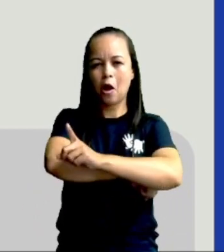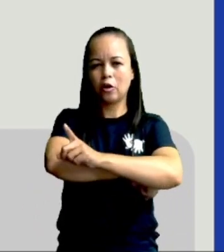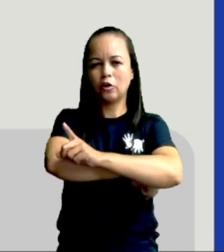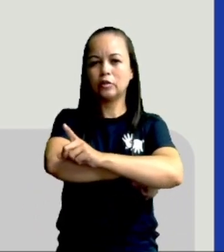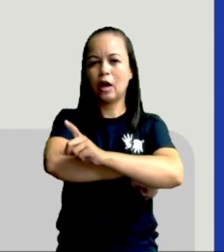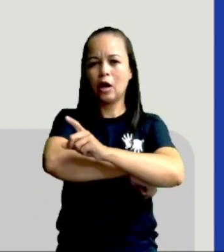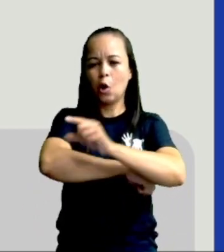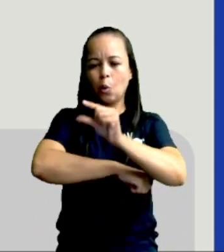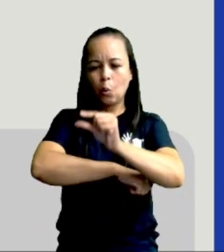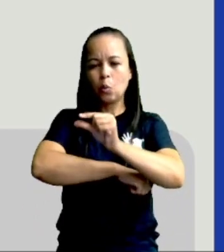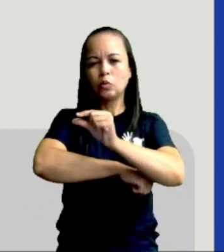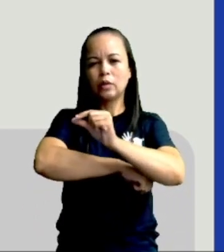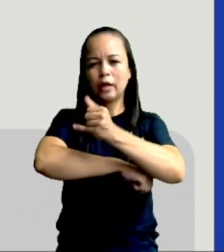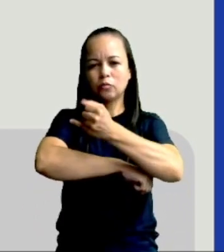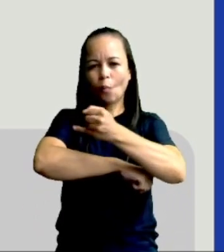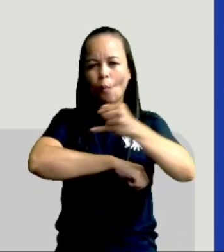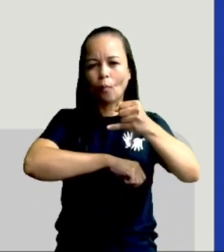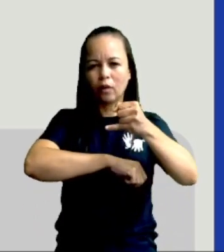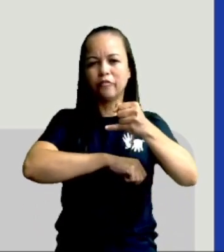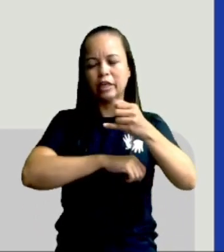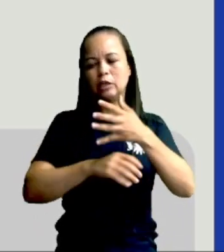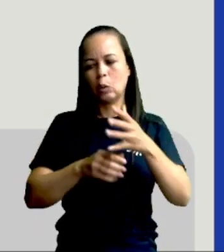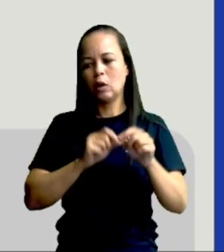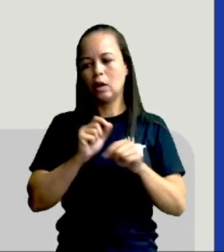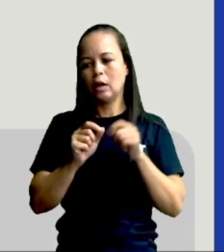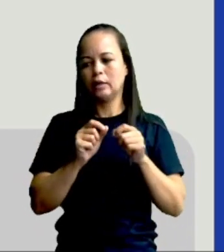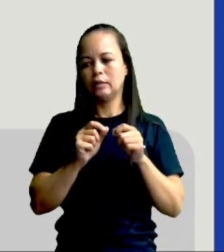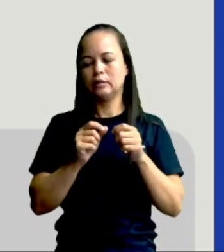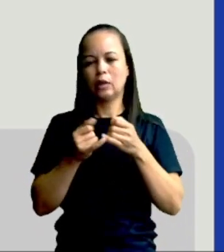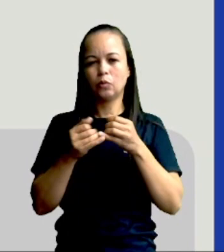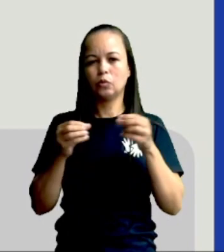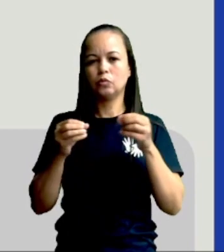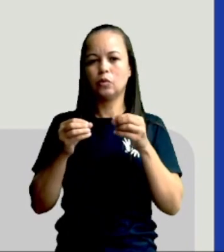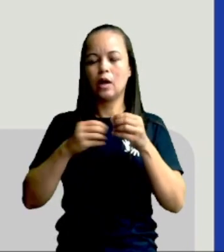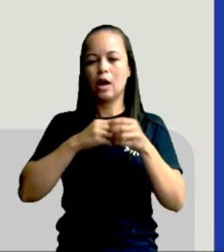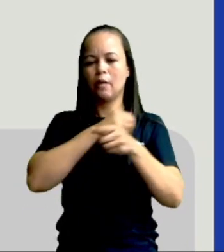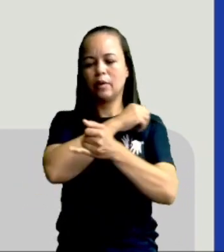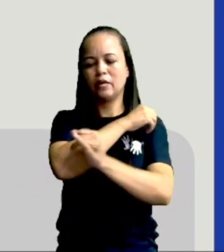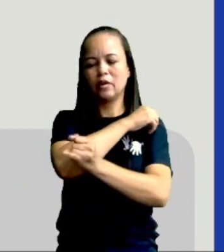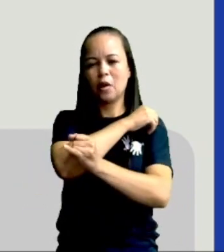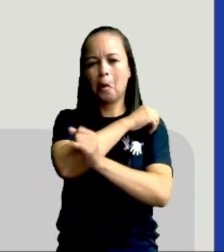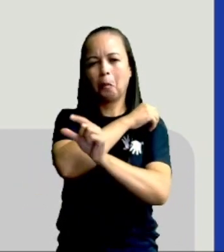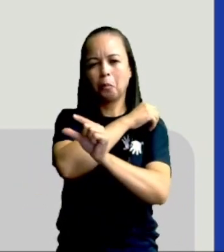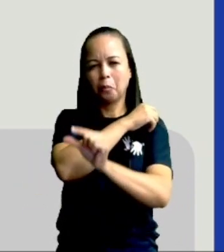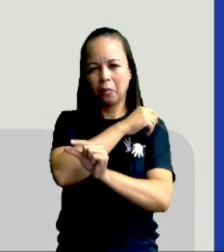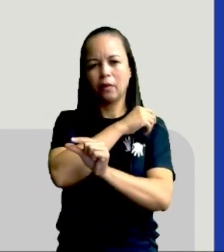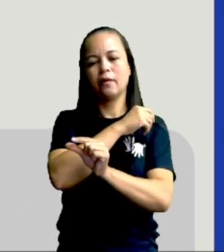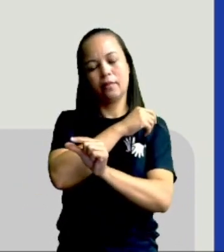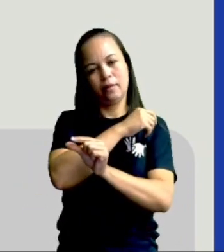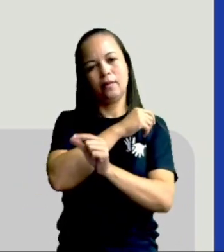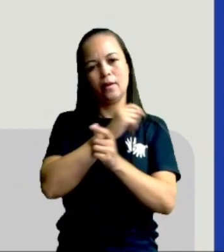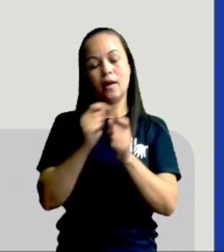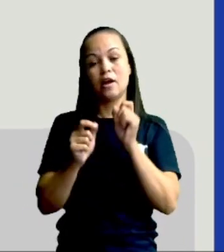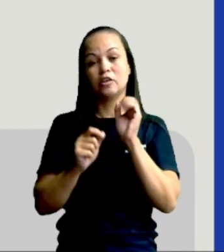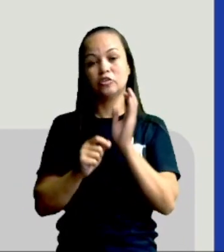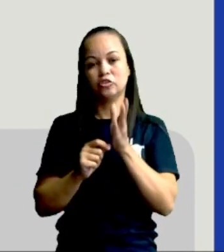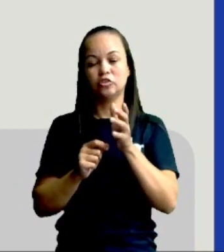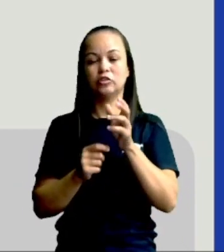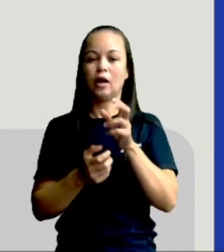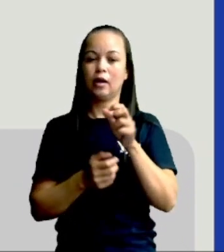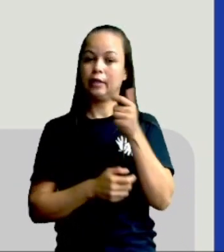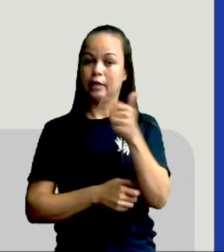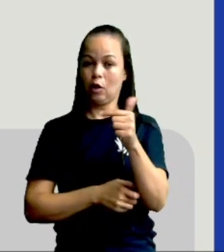tem uma espessura singular em todo o seu corpo e no final a cauda fica bem pequenininha. Já uma cobra